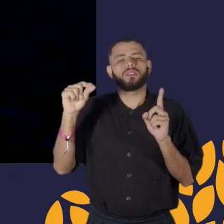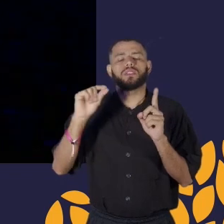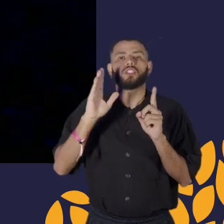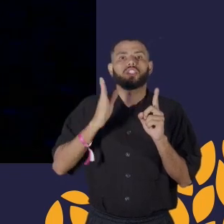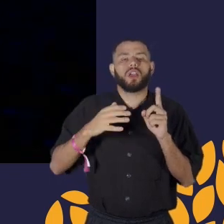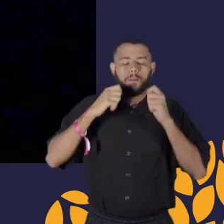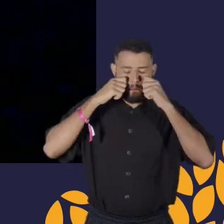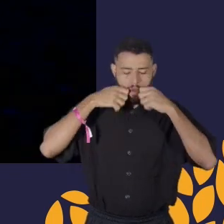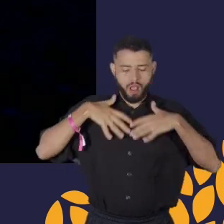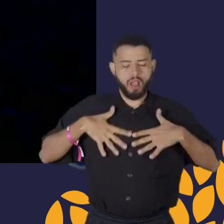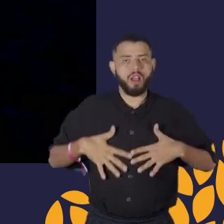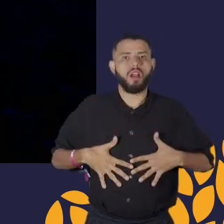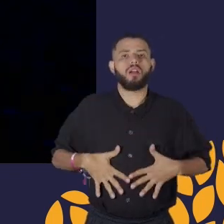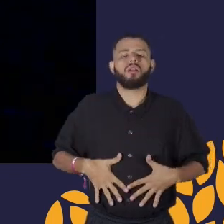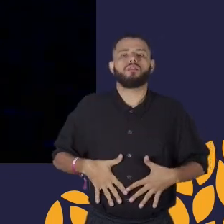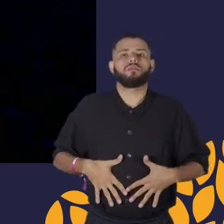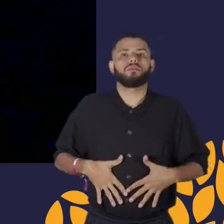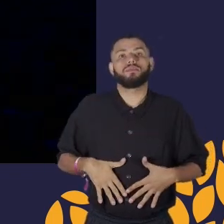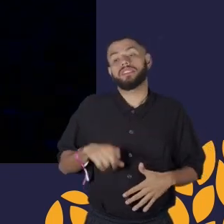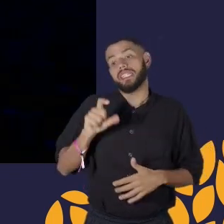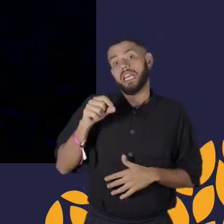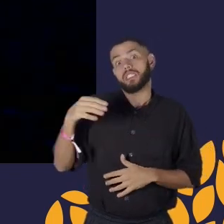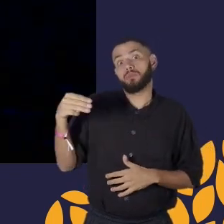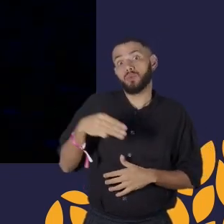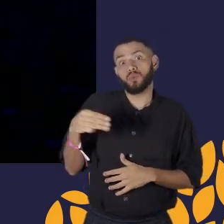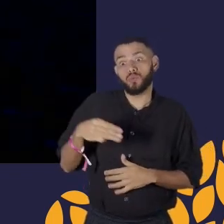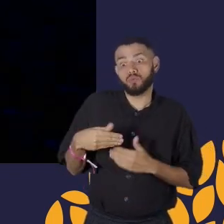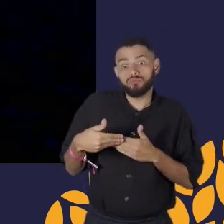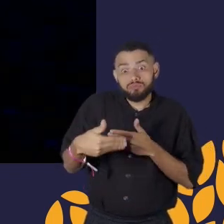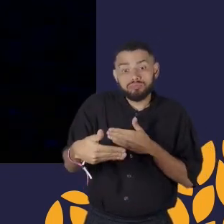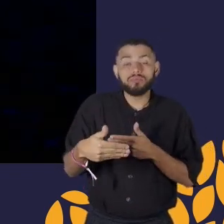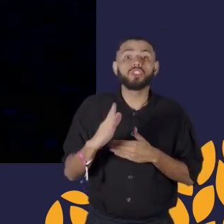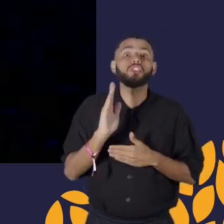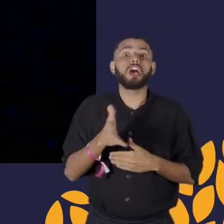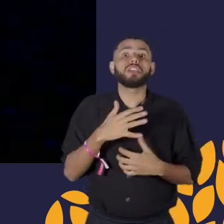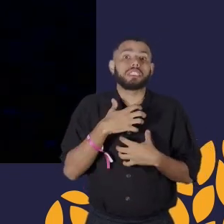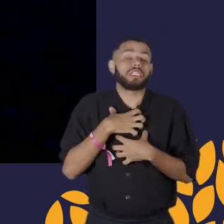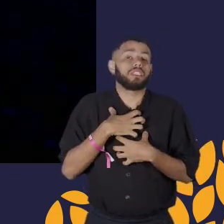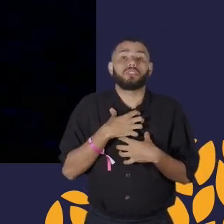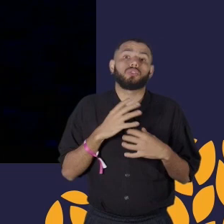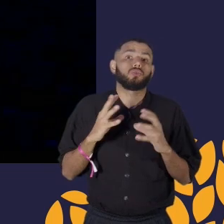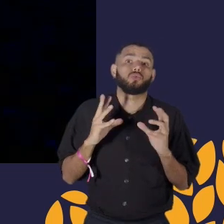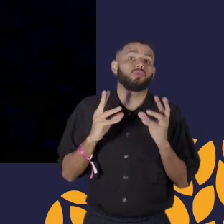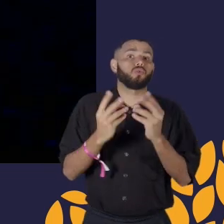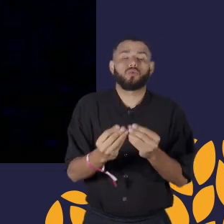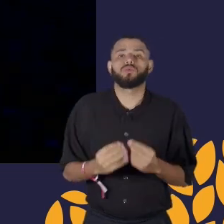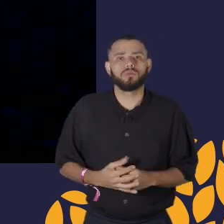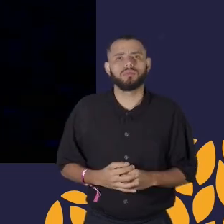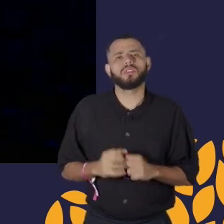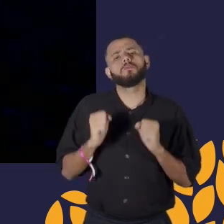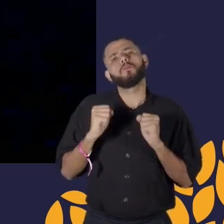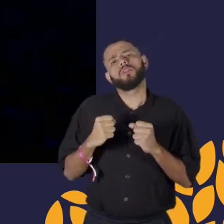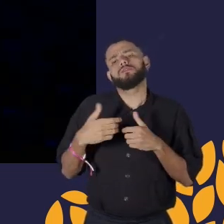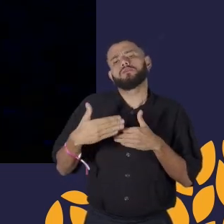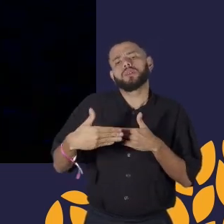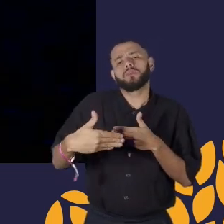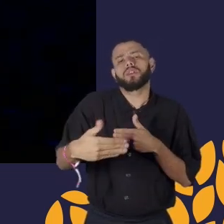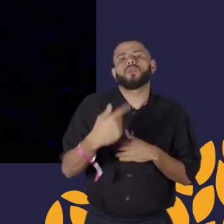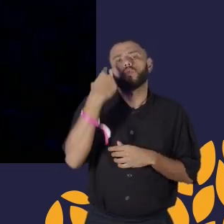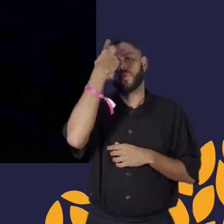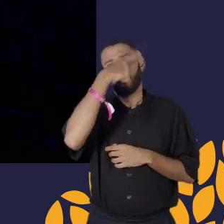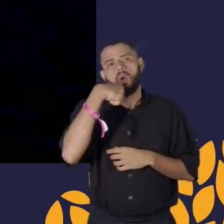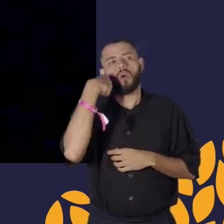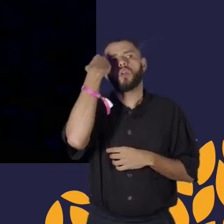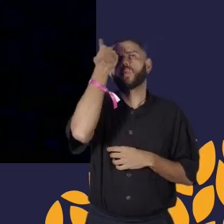sanguínea. Nos primeiros 10 minutos, esse paciente já tem uma ação de tudo, que pode durar 1, 2, 3